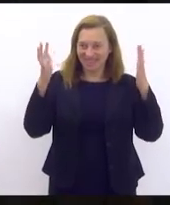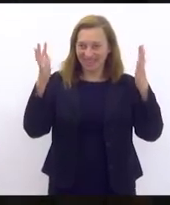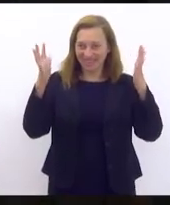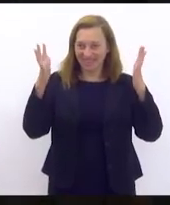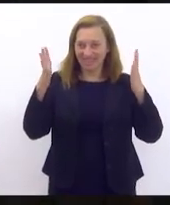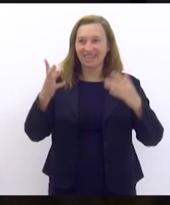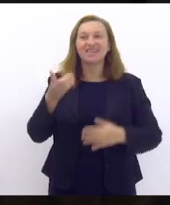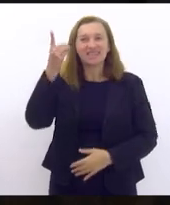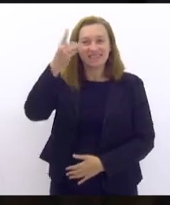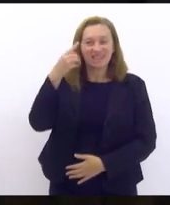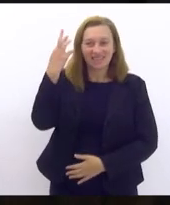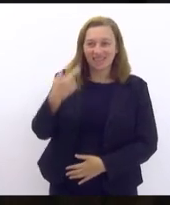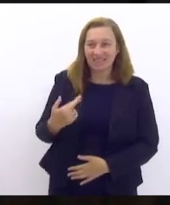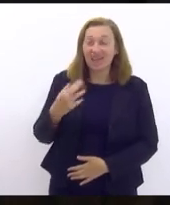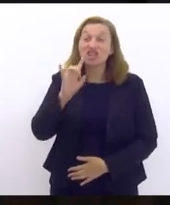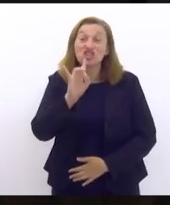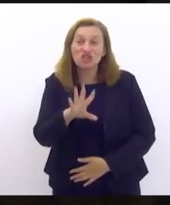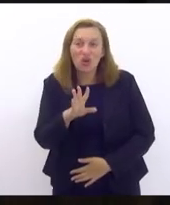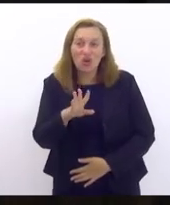Deputada Renata, só